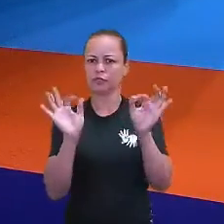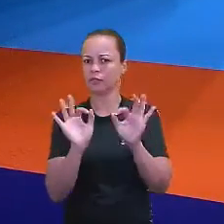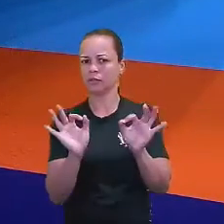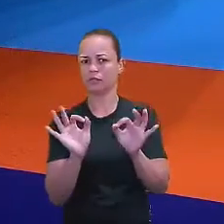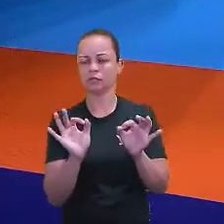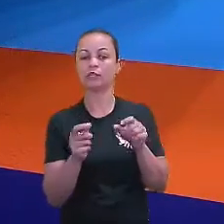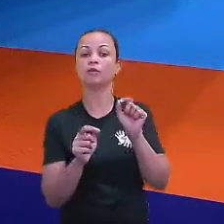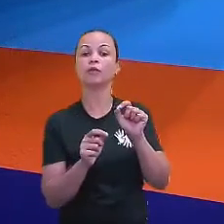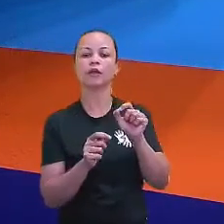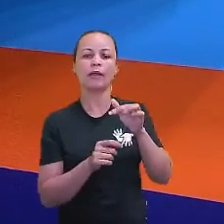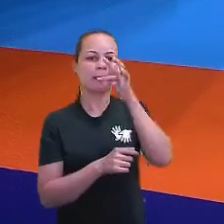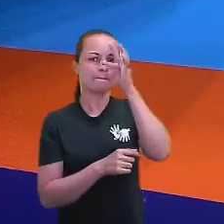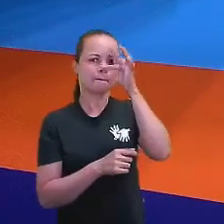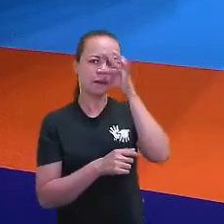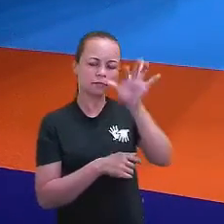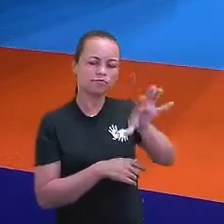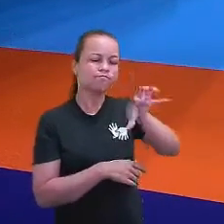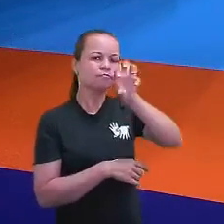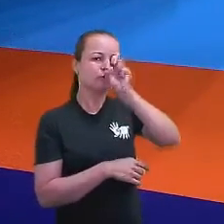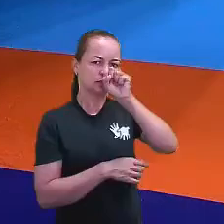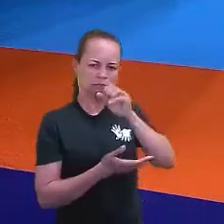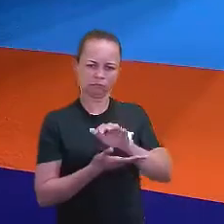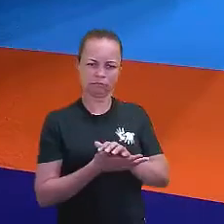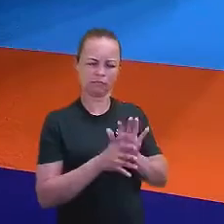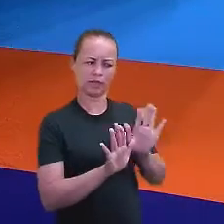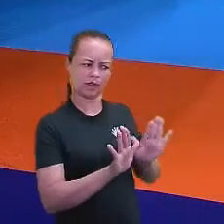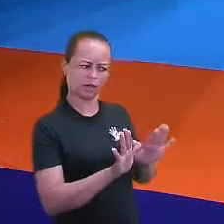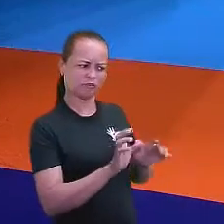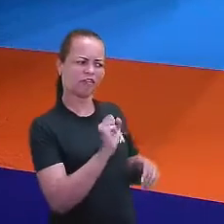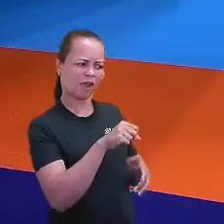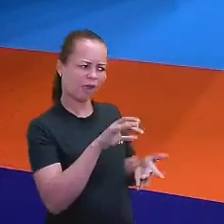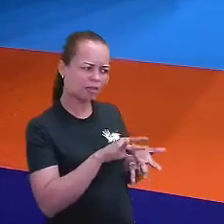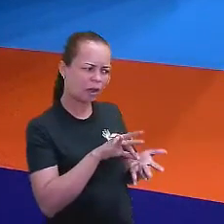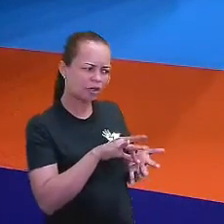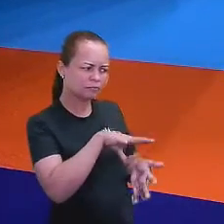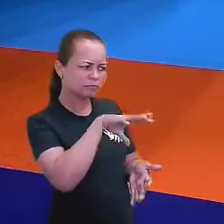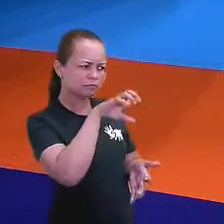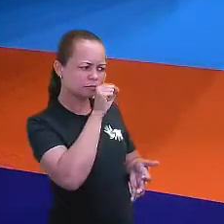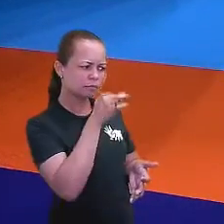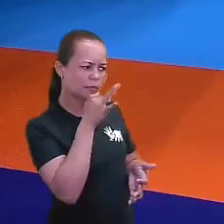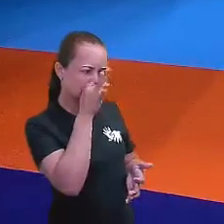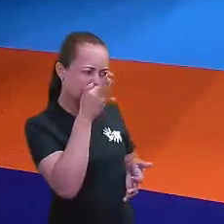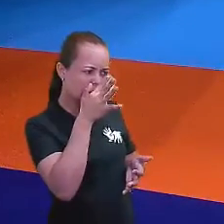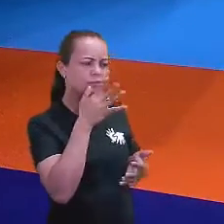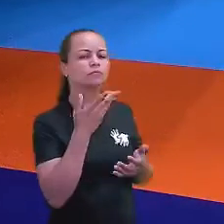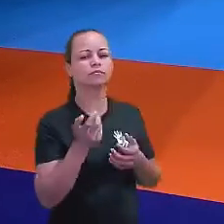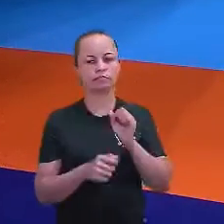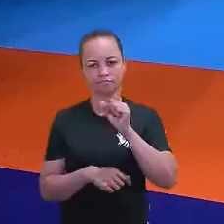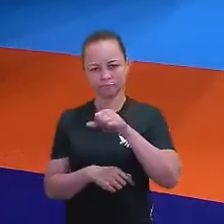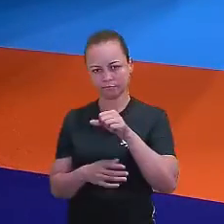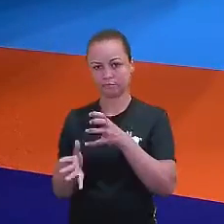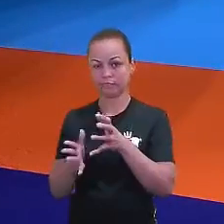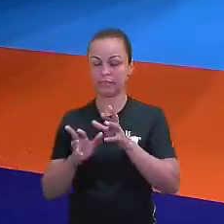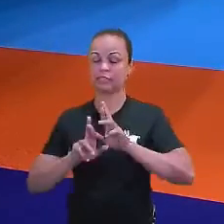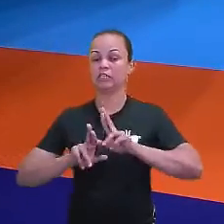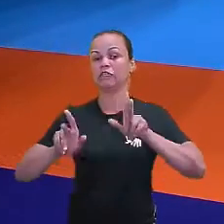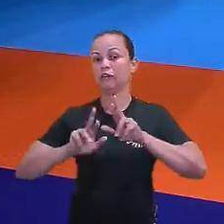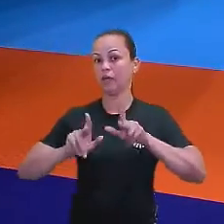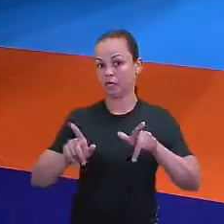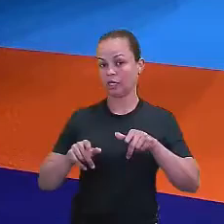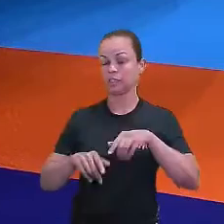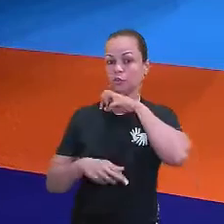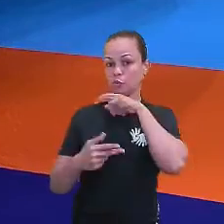Aprígio, é isso mesmo? Sim. Só que o metabolismo energético de uma planta é muito inferior do que o de um animal. Então, ela libera